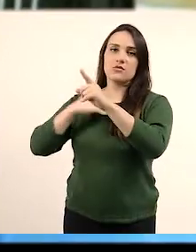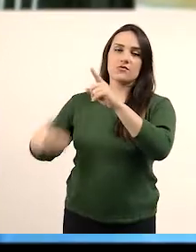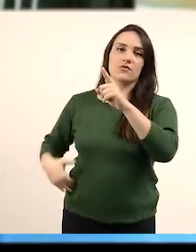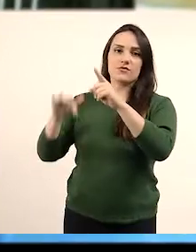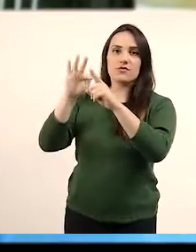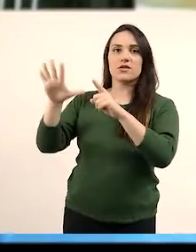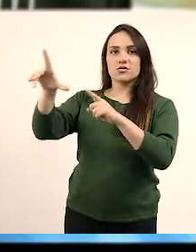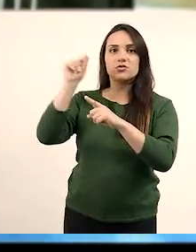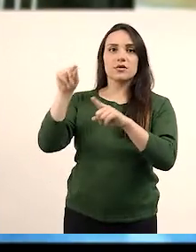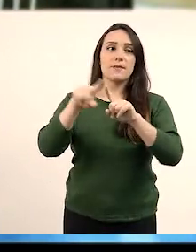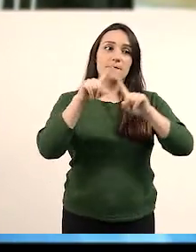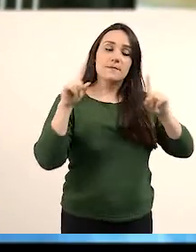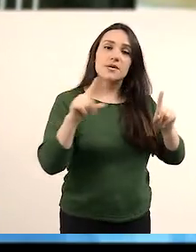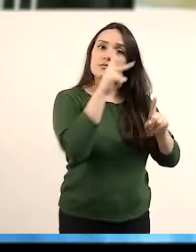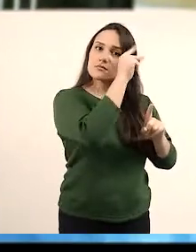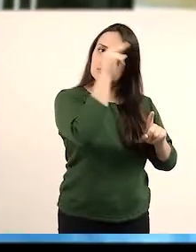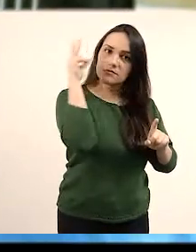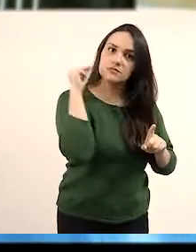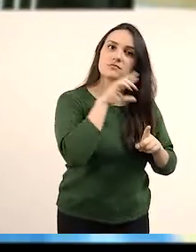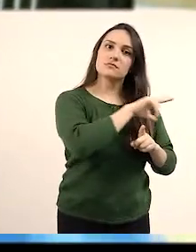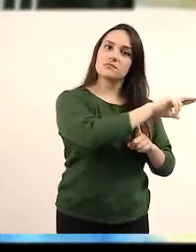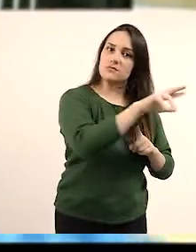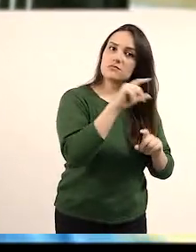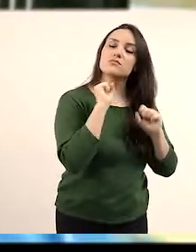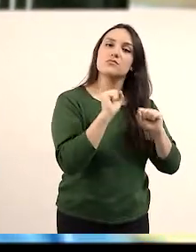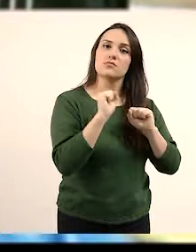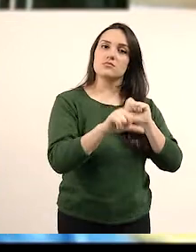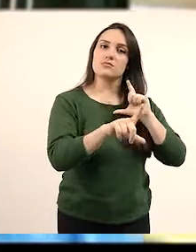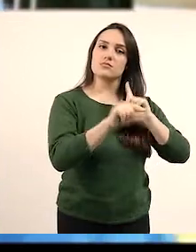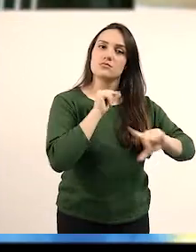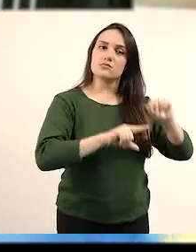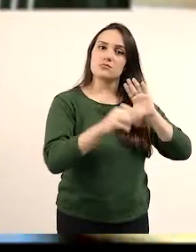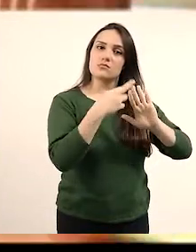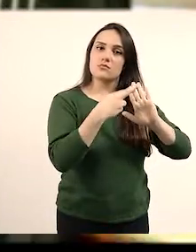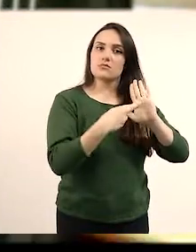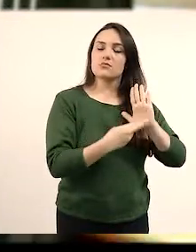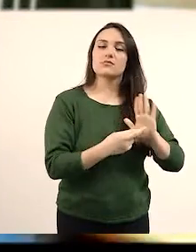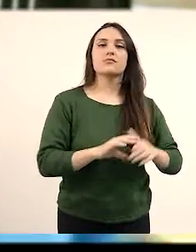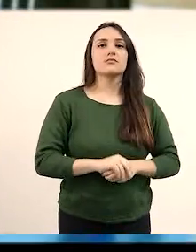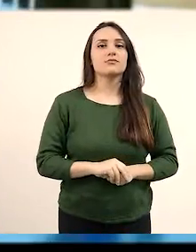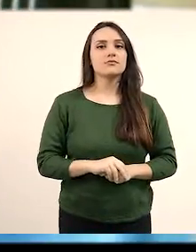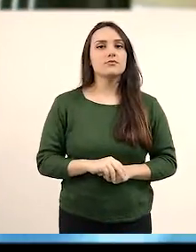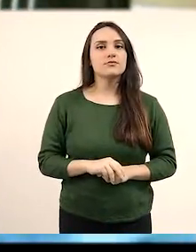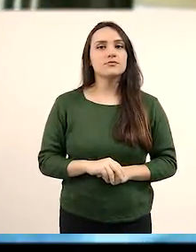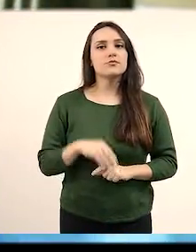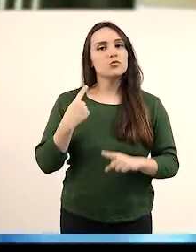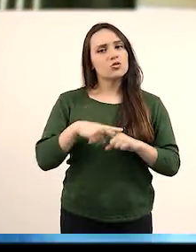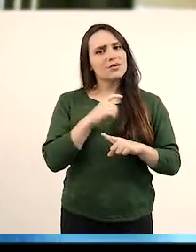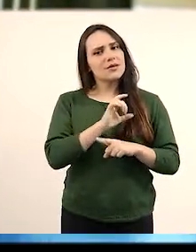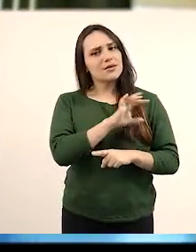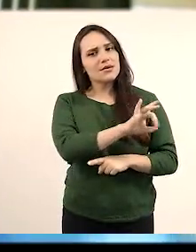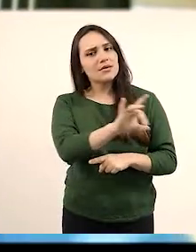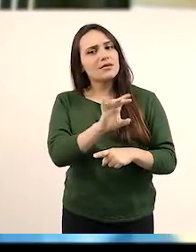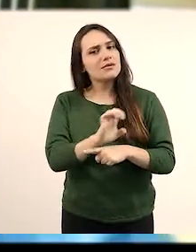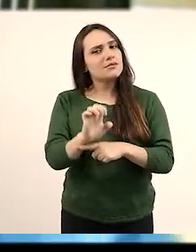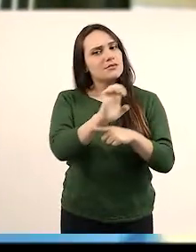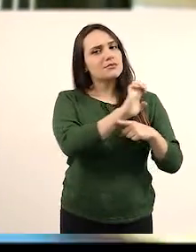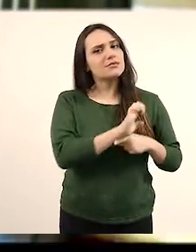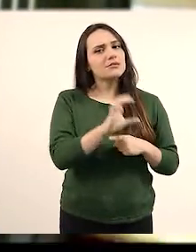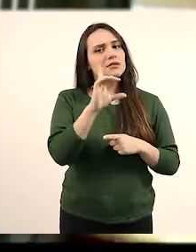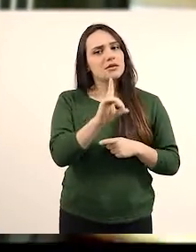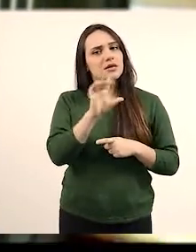ocorreram, presidente, inclusive a partir desta liminar. E ainda bem que ocorreram pelos